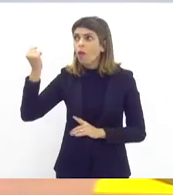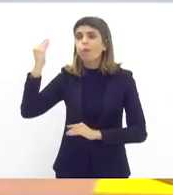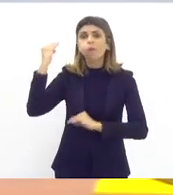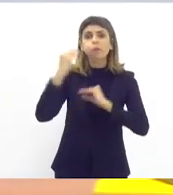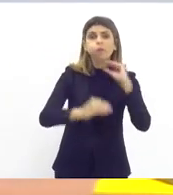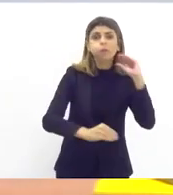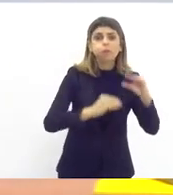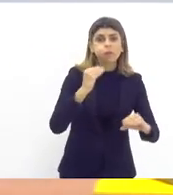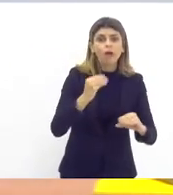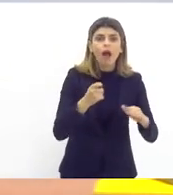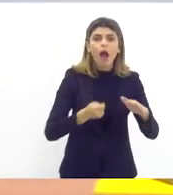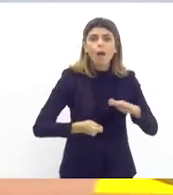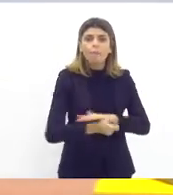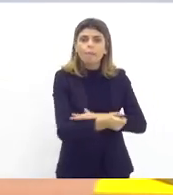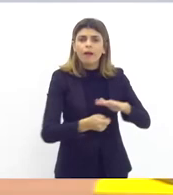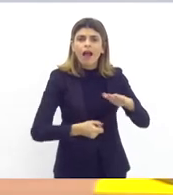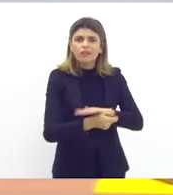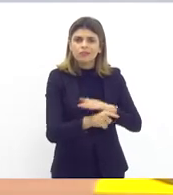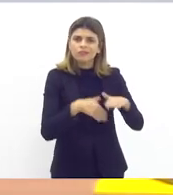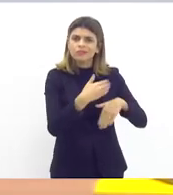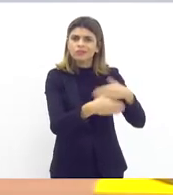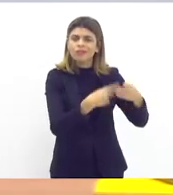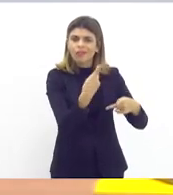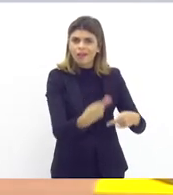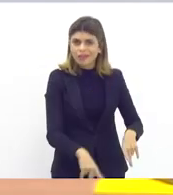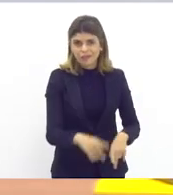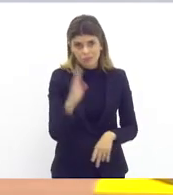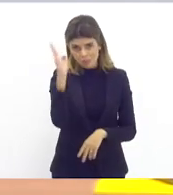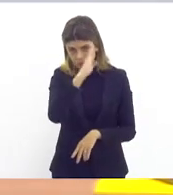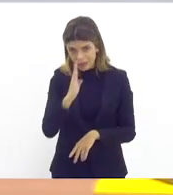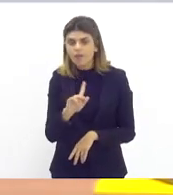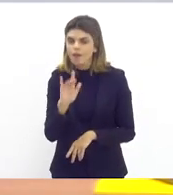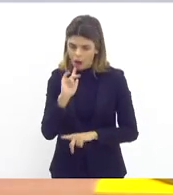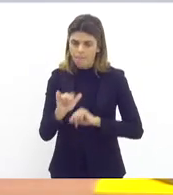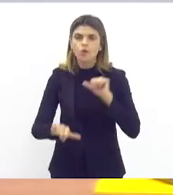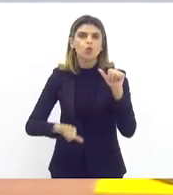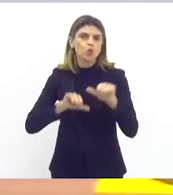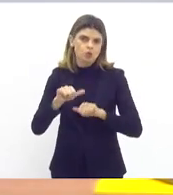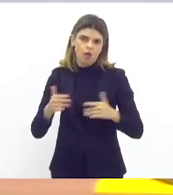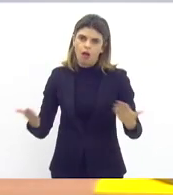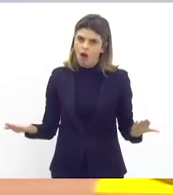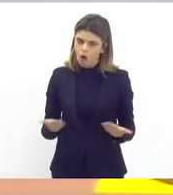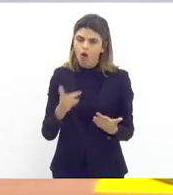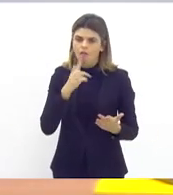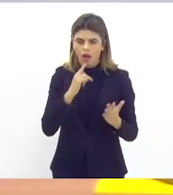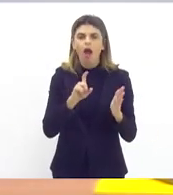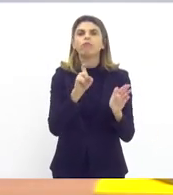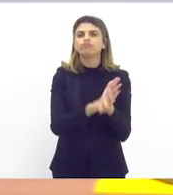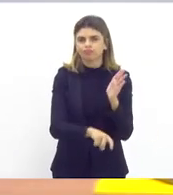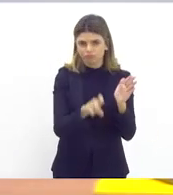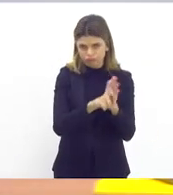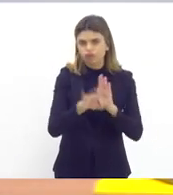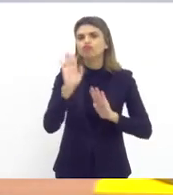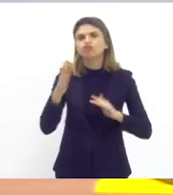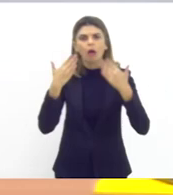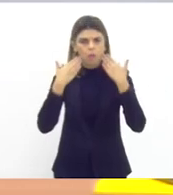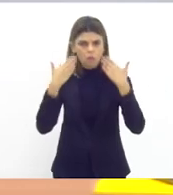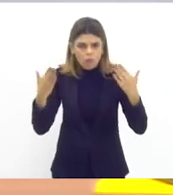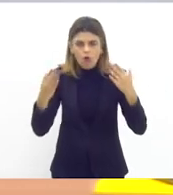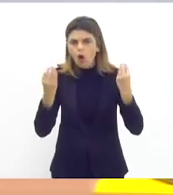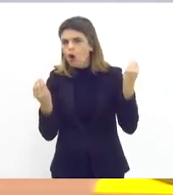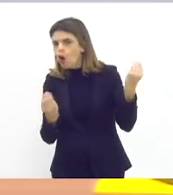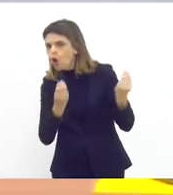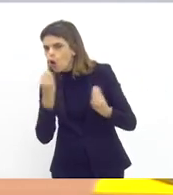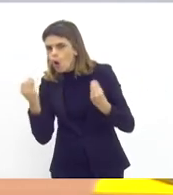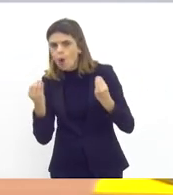exemplo, no Brasil. Então, no fundo, isso vai mudar. Isso passa a ser tributado, então já está sinalizando a ideia de